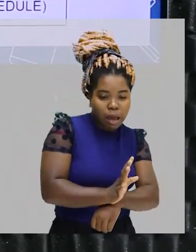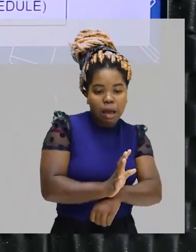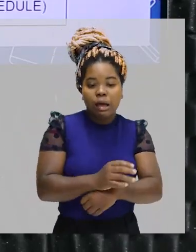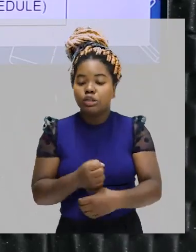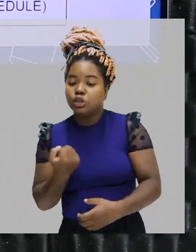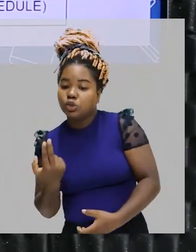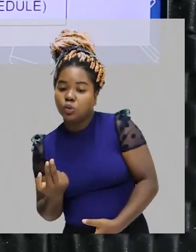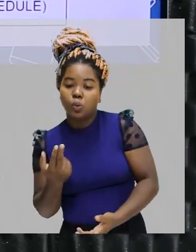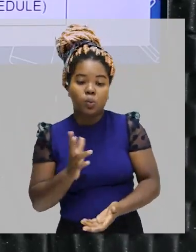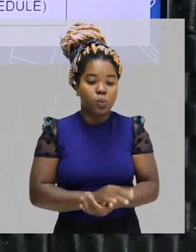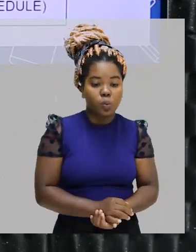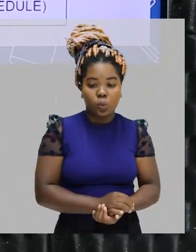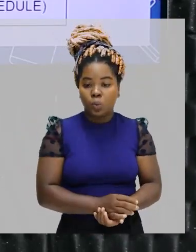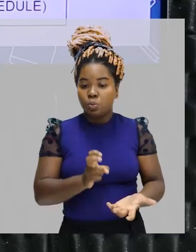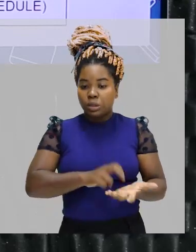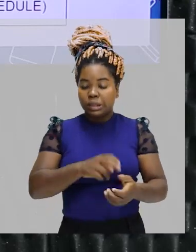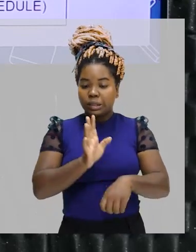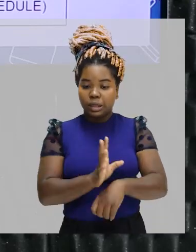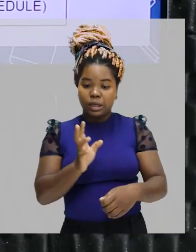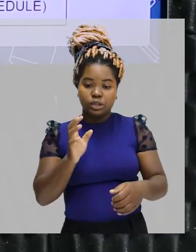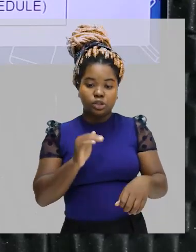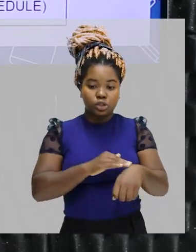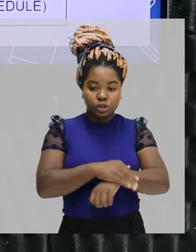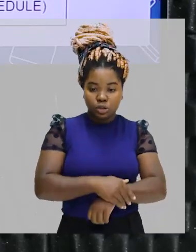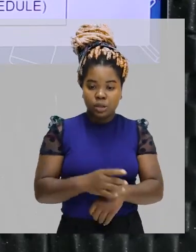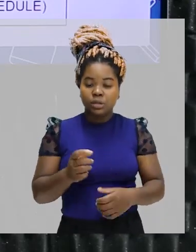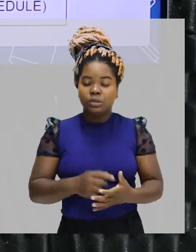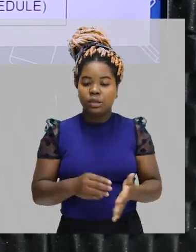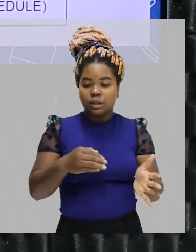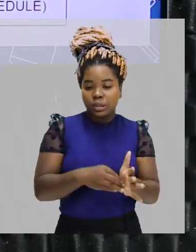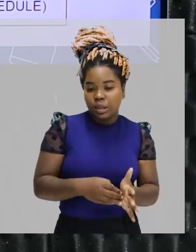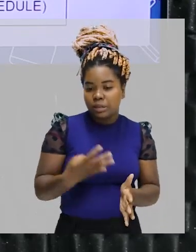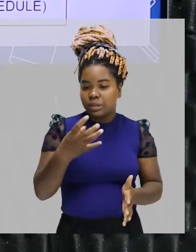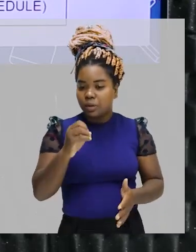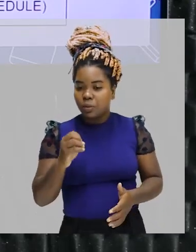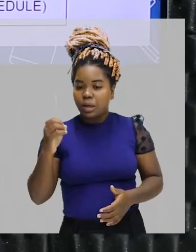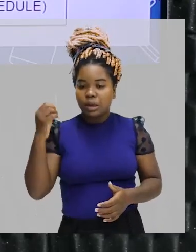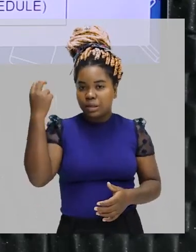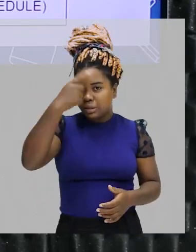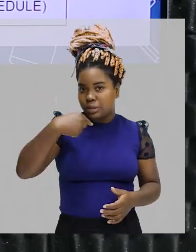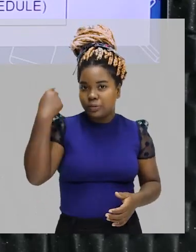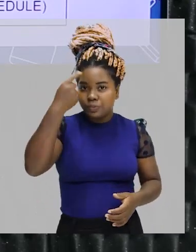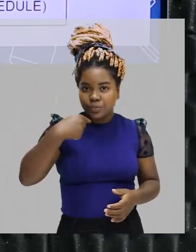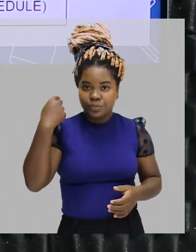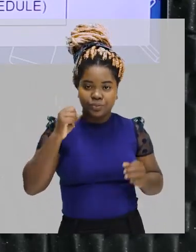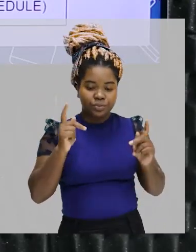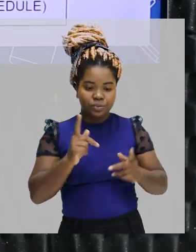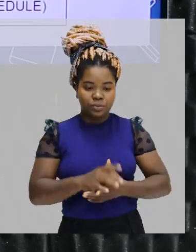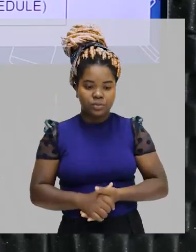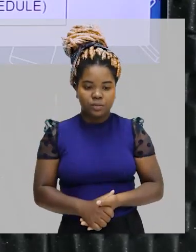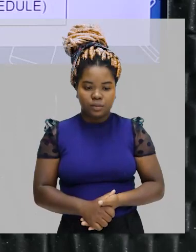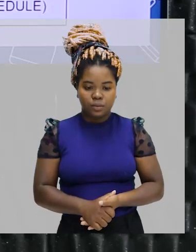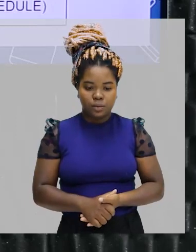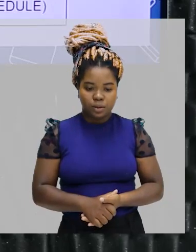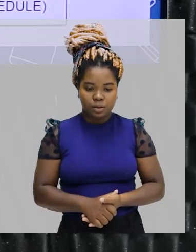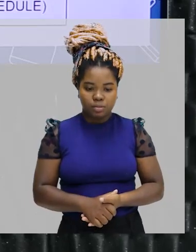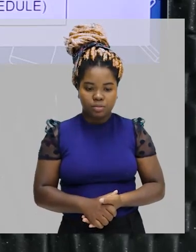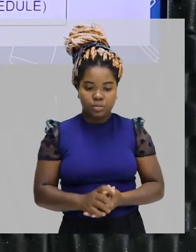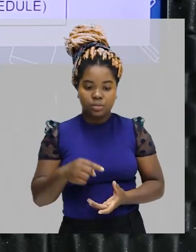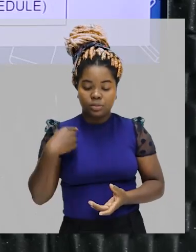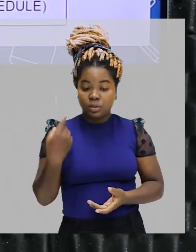2 turnos, até completar 40 horas semanais, por exemplo, que seriam 8 horas diárias. Tá bom?